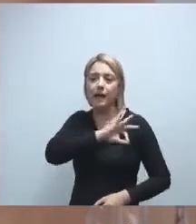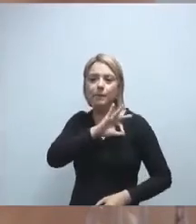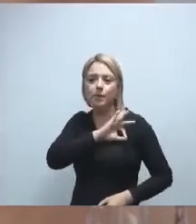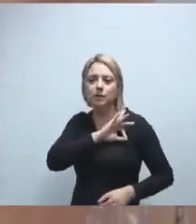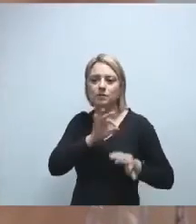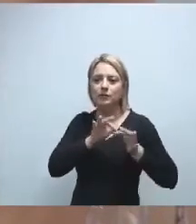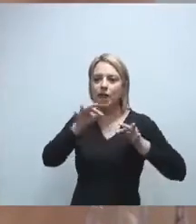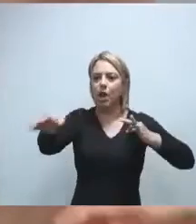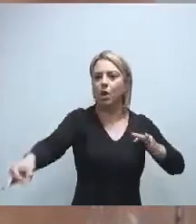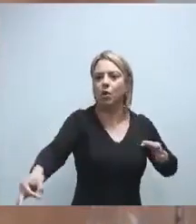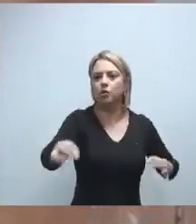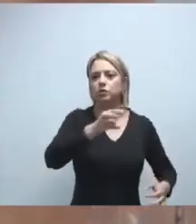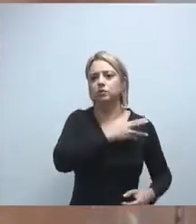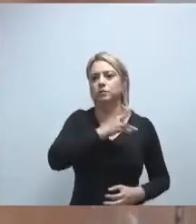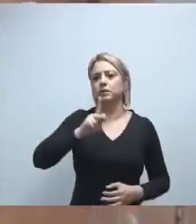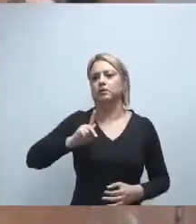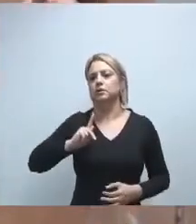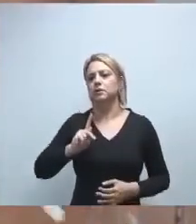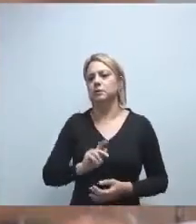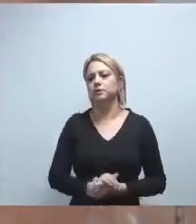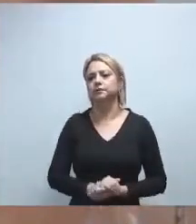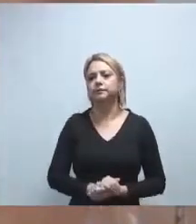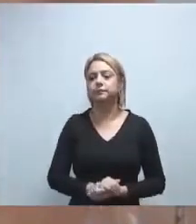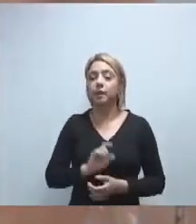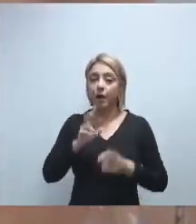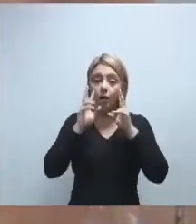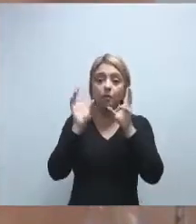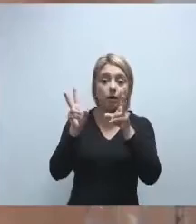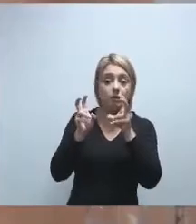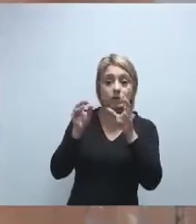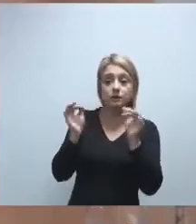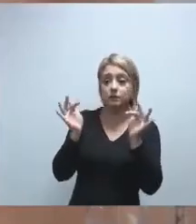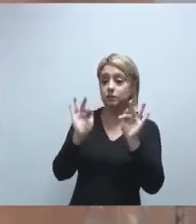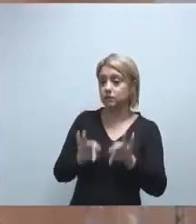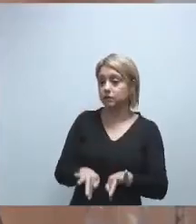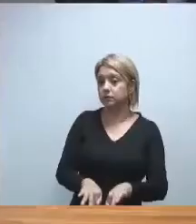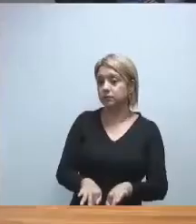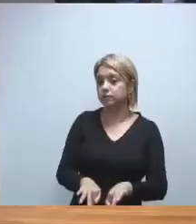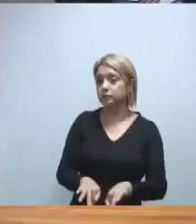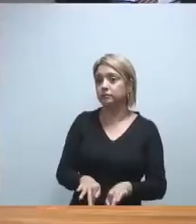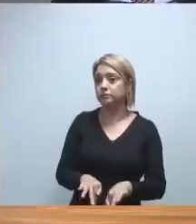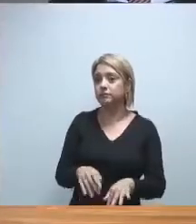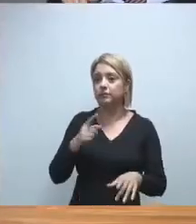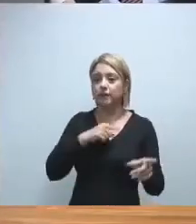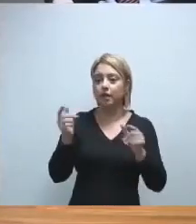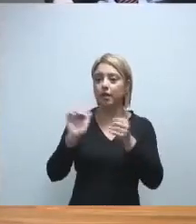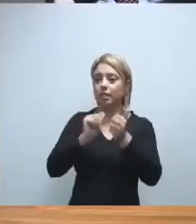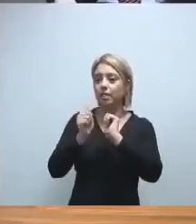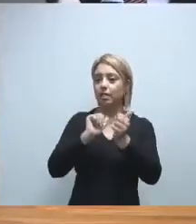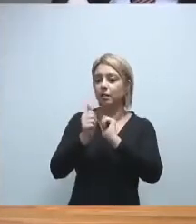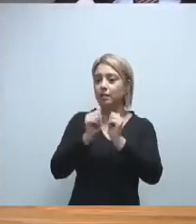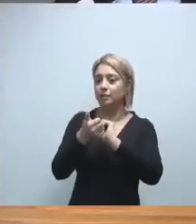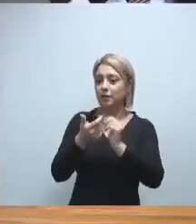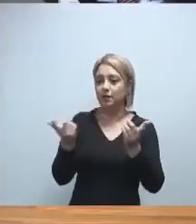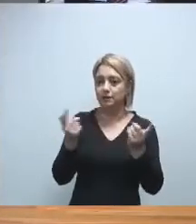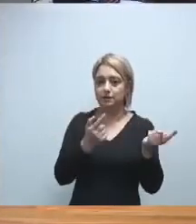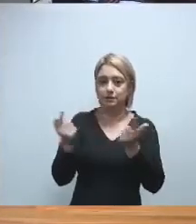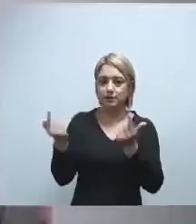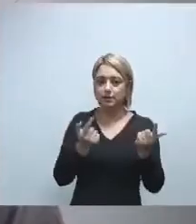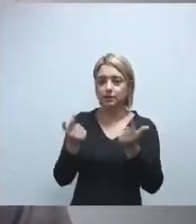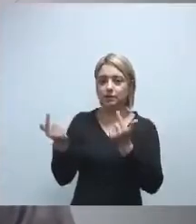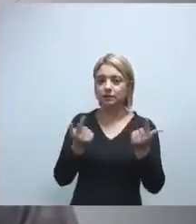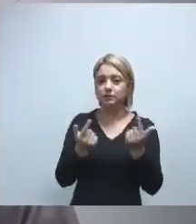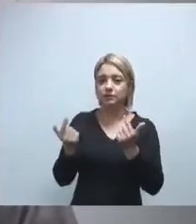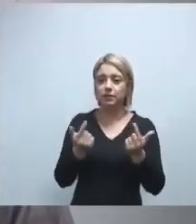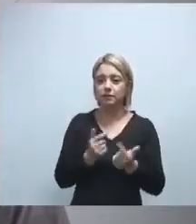ministério público só uma observação final aqui está parecendo o bate bola né aí fica assim